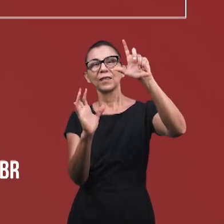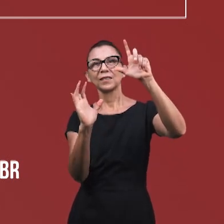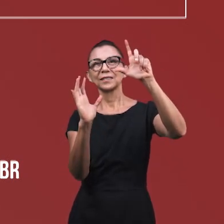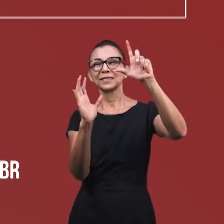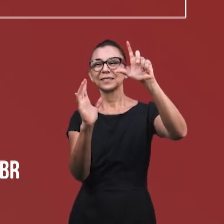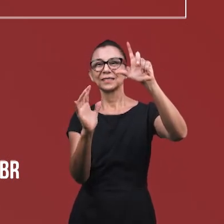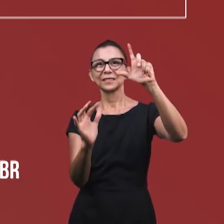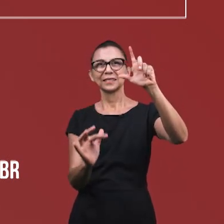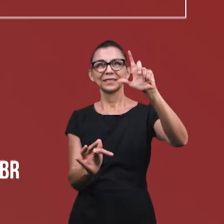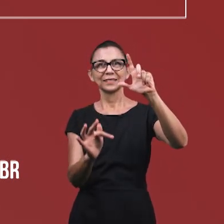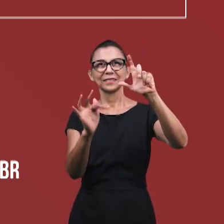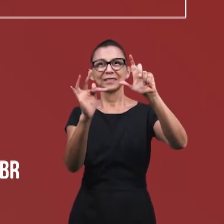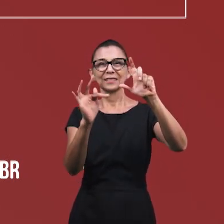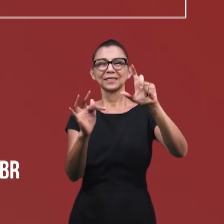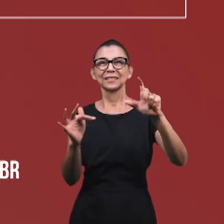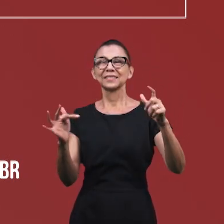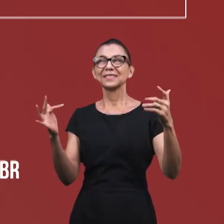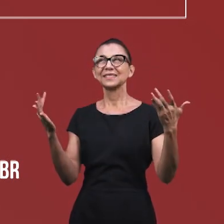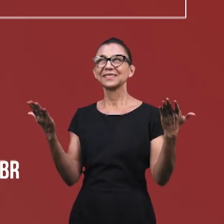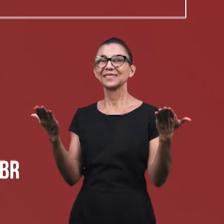em mim